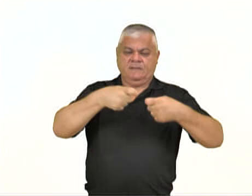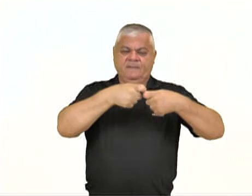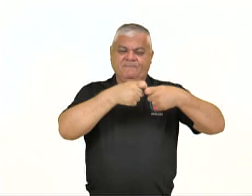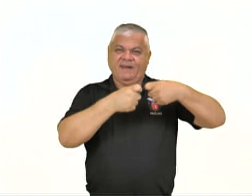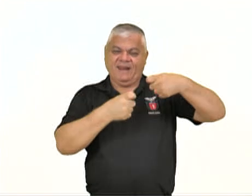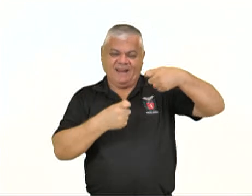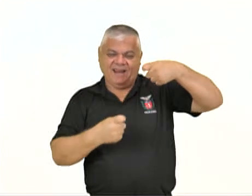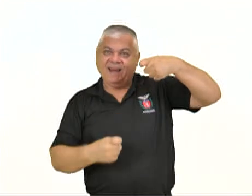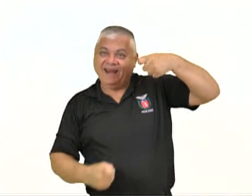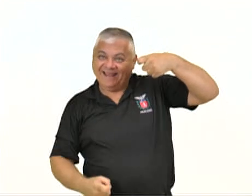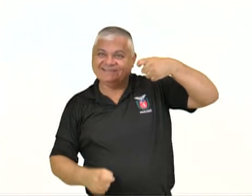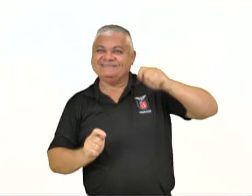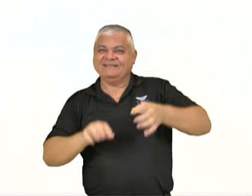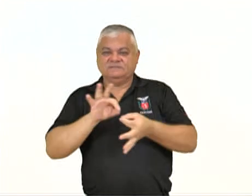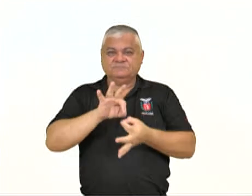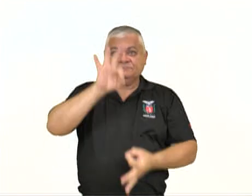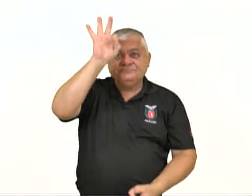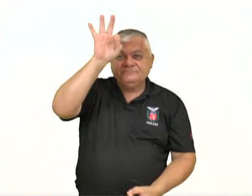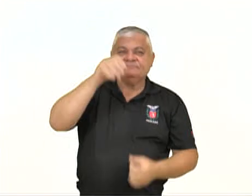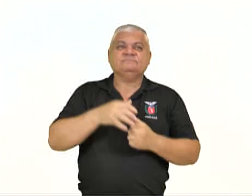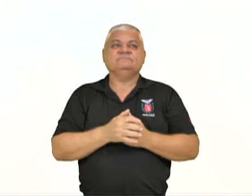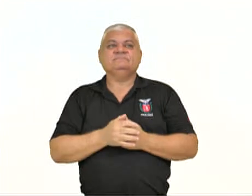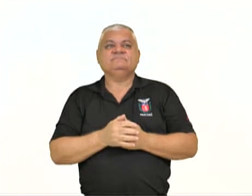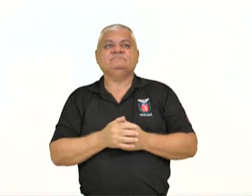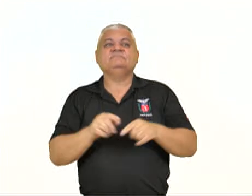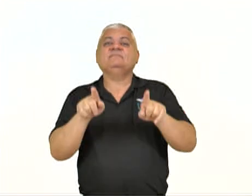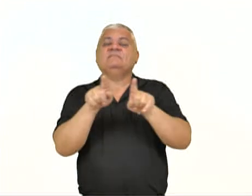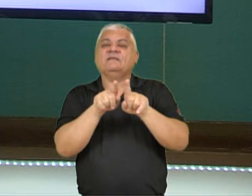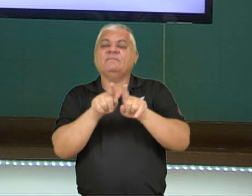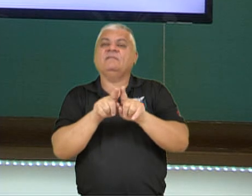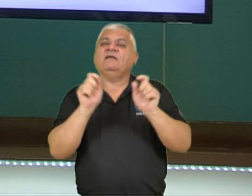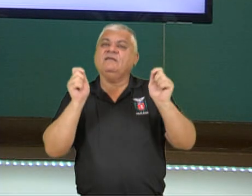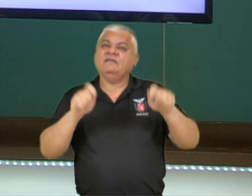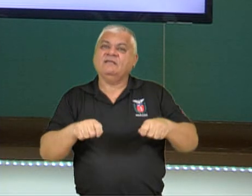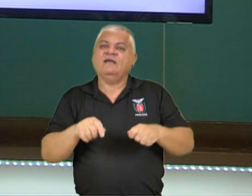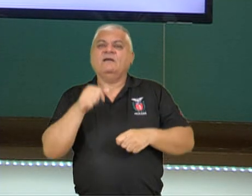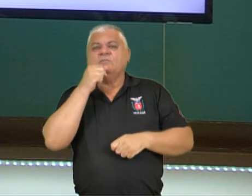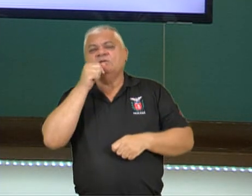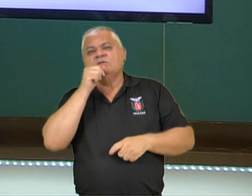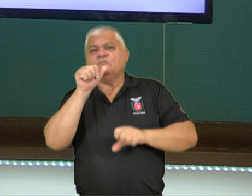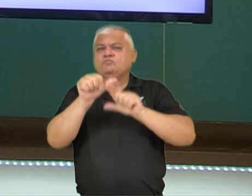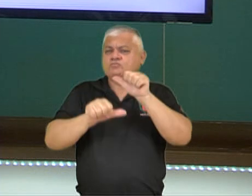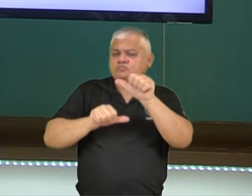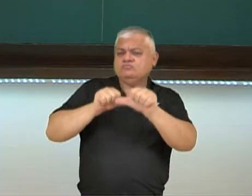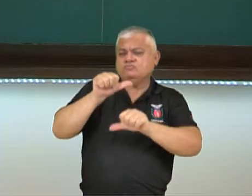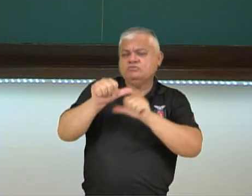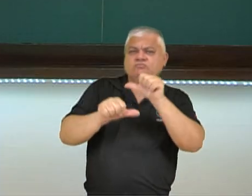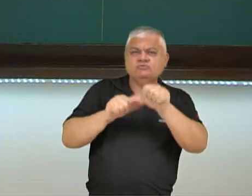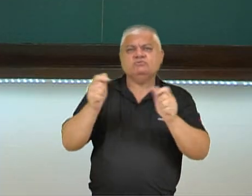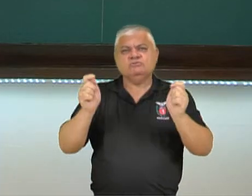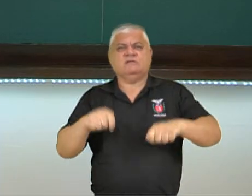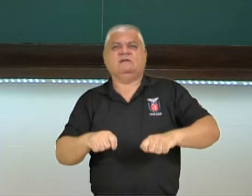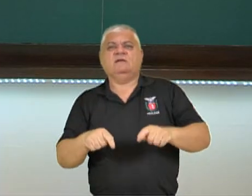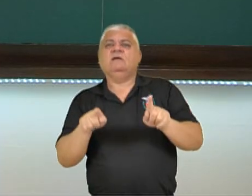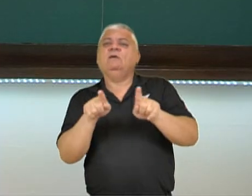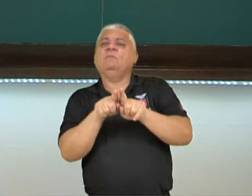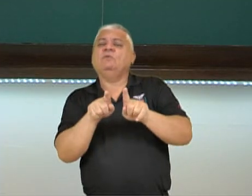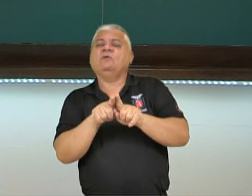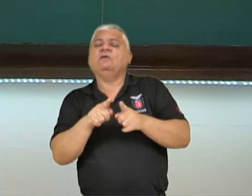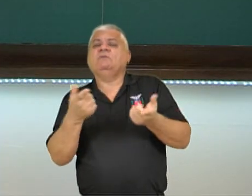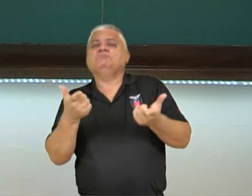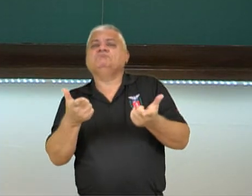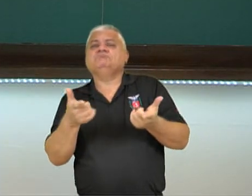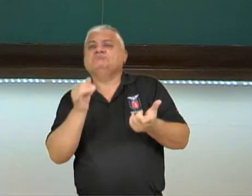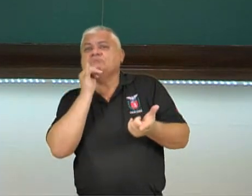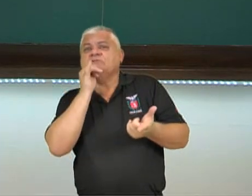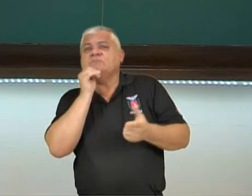As grandezas fundamentais devem ser acessíveis e invariáveis. Por que isso? Porque elas vão formar outras